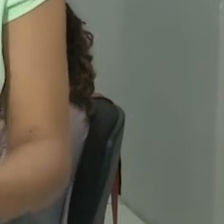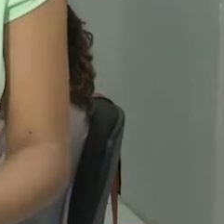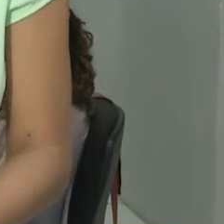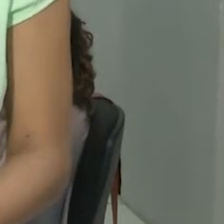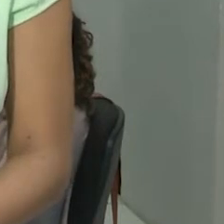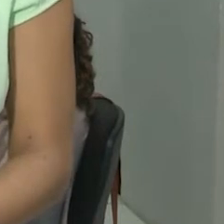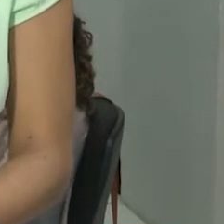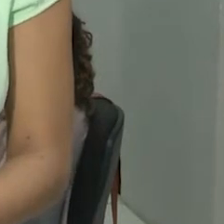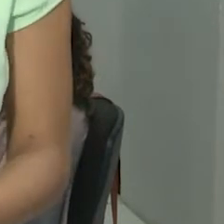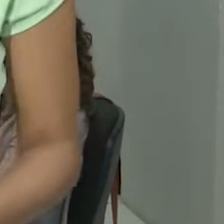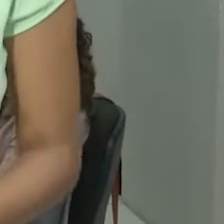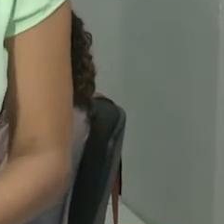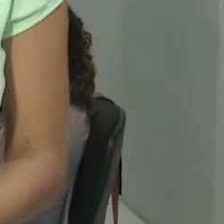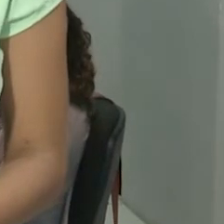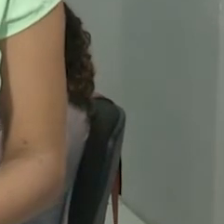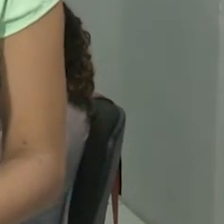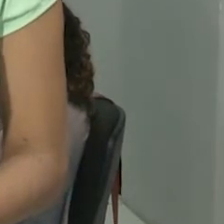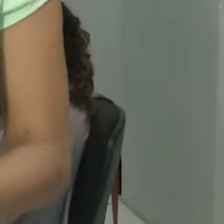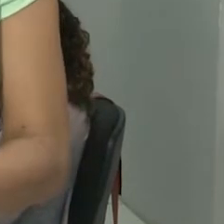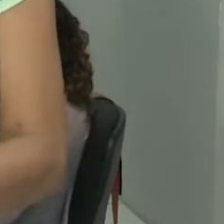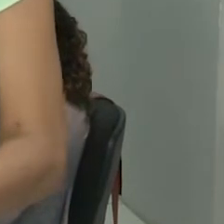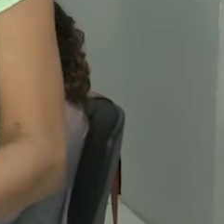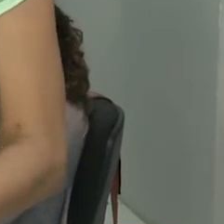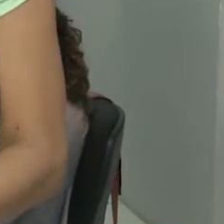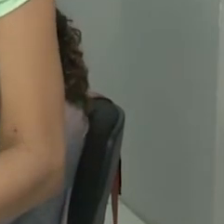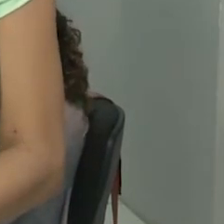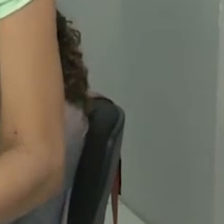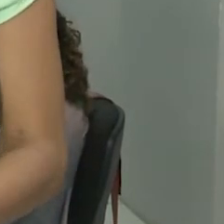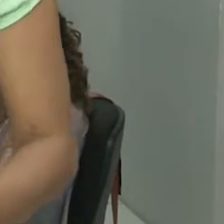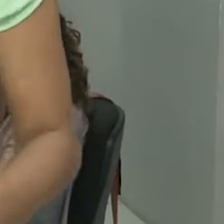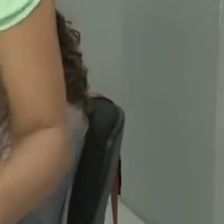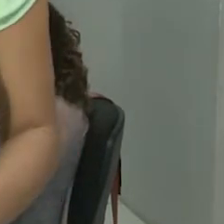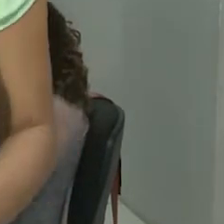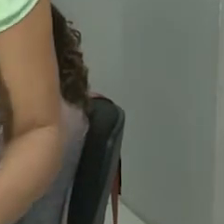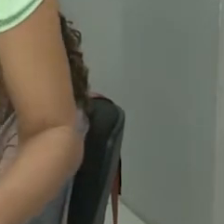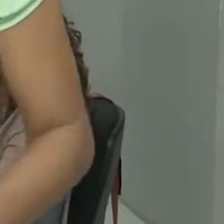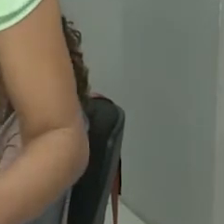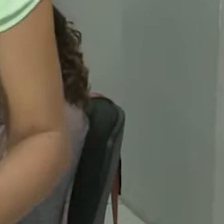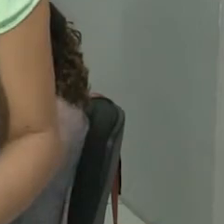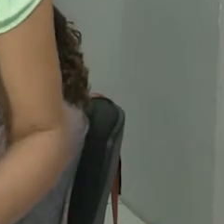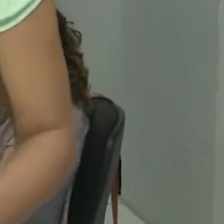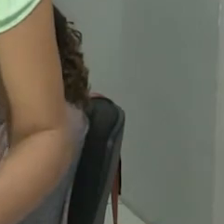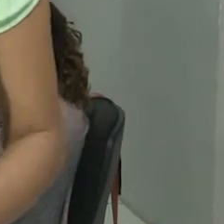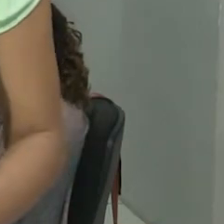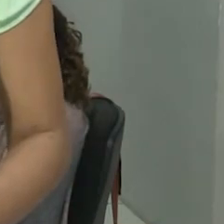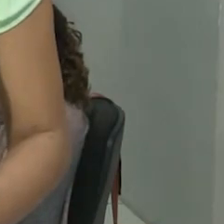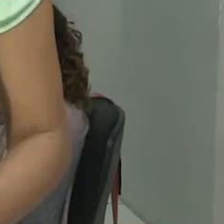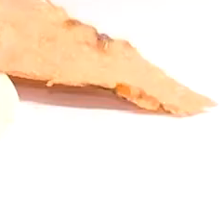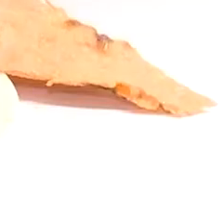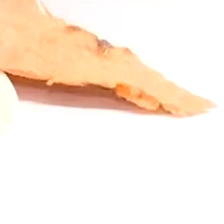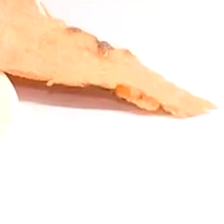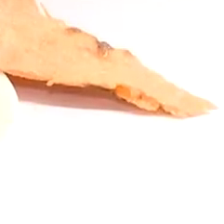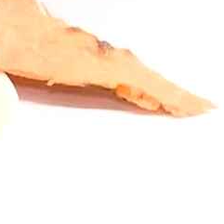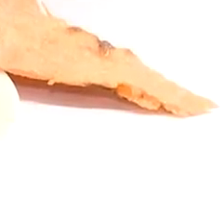uma competição entre pizzaiolos. E nessa onda de quem faz a melhor pizza, quem ganha é o